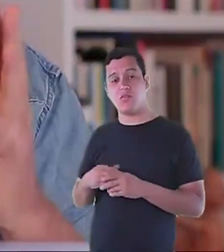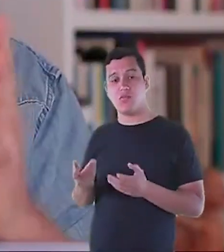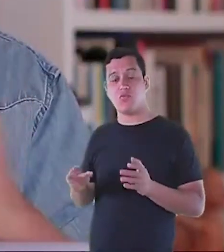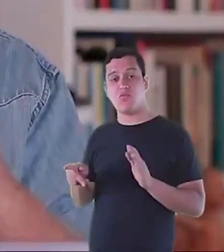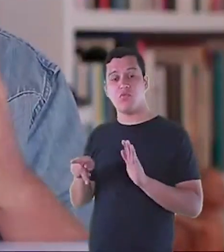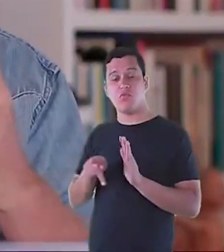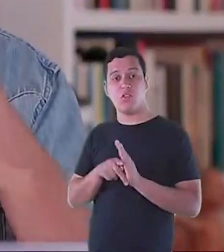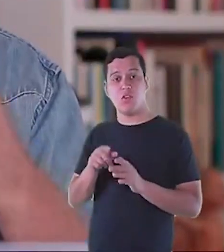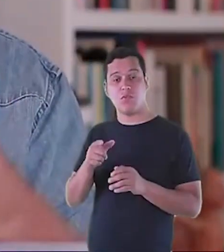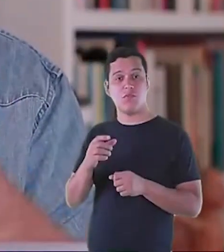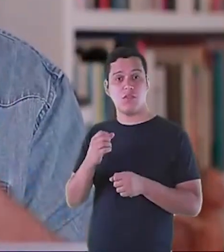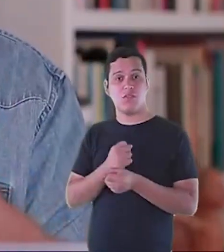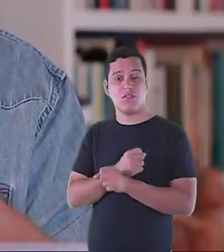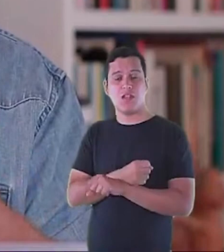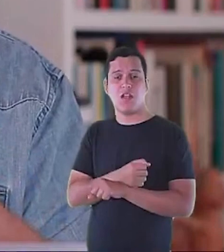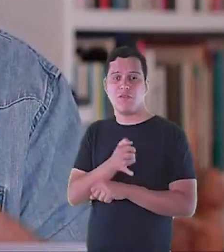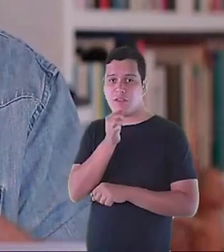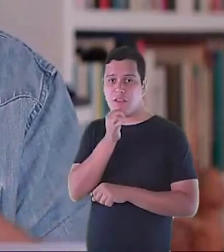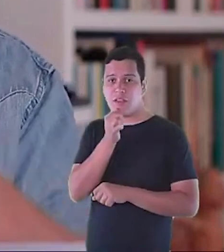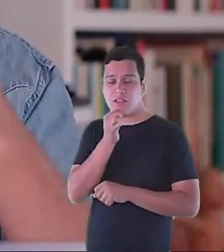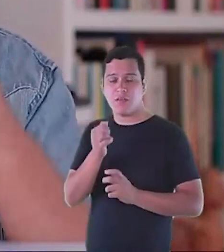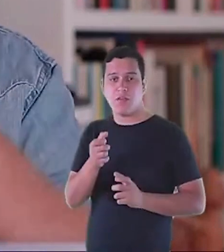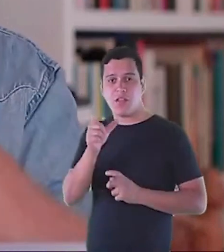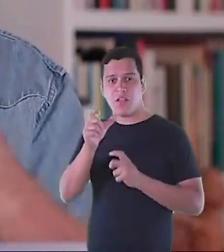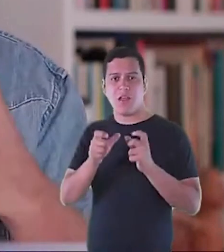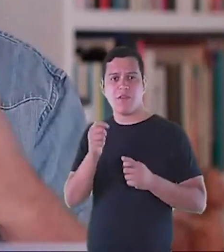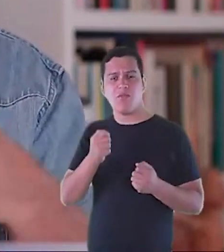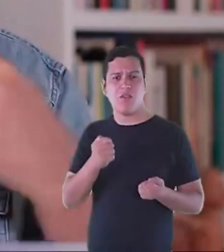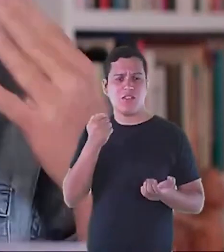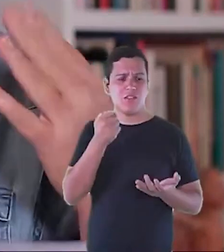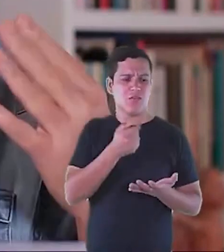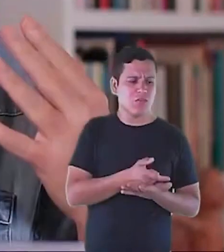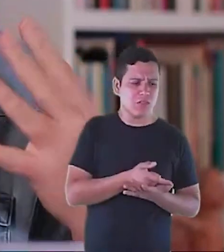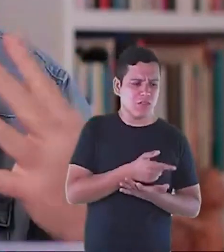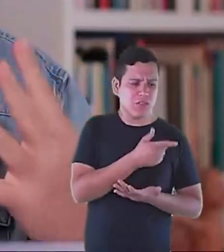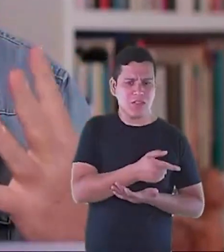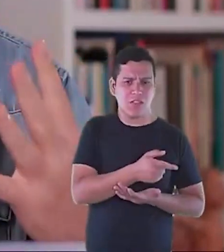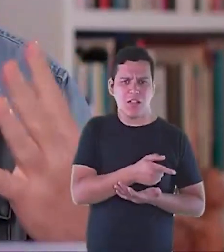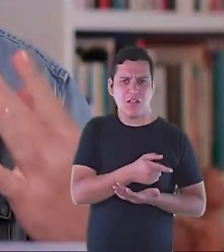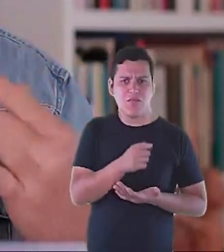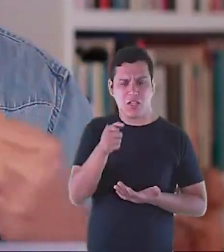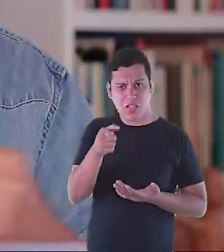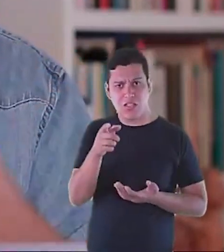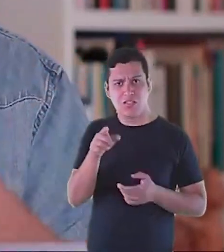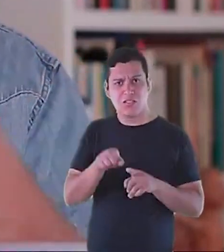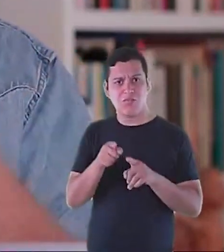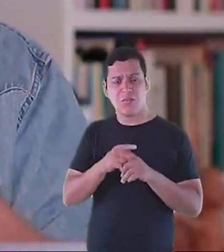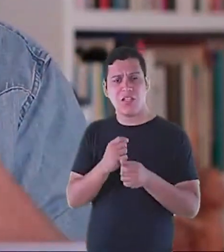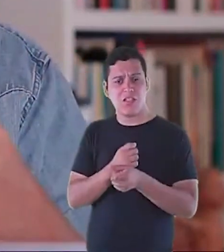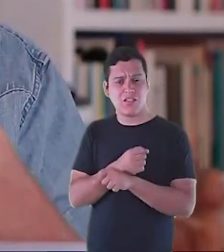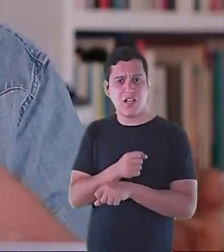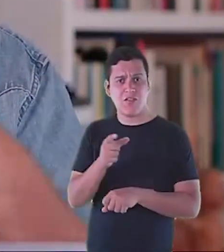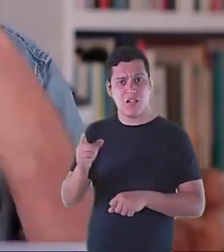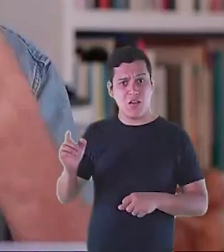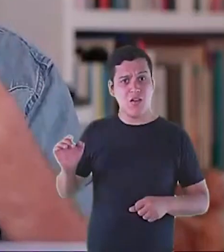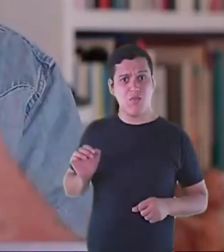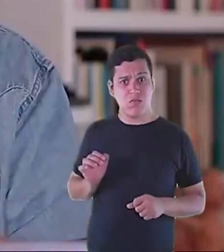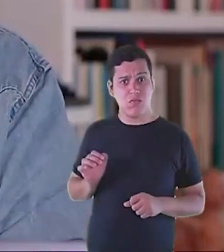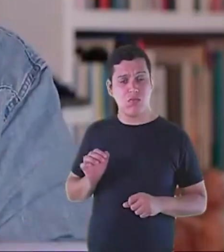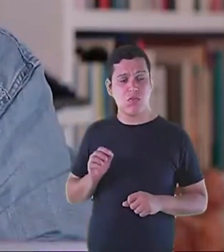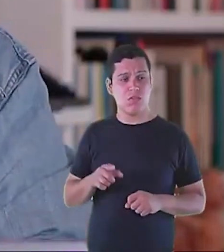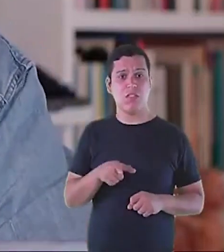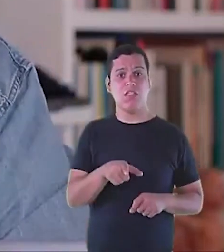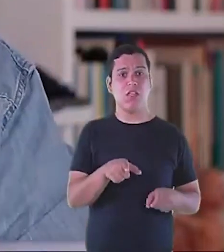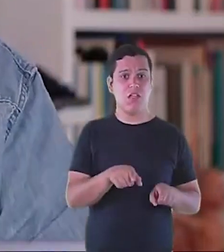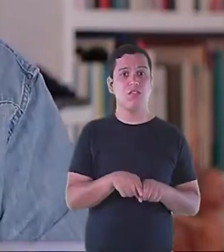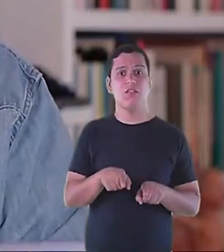a figura do contratador, que era um escravo, e que mandava nos outros, e que era normalmente muito rico. Existiam escravos que se transformaram